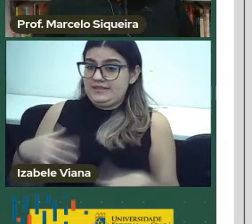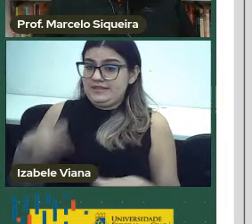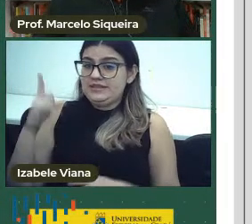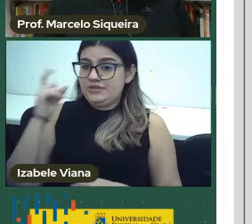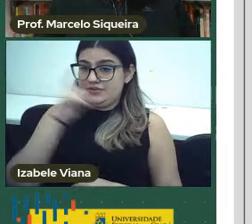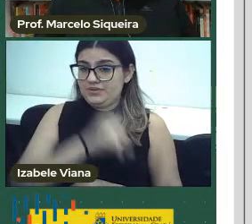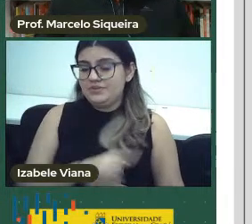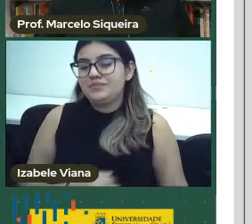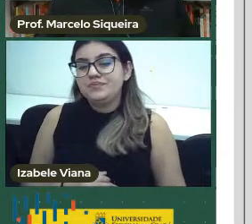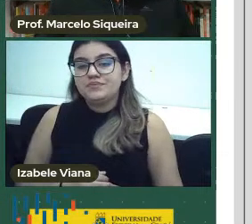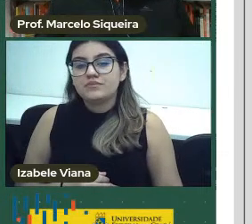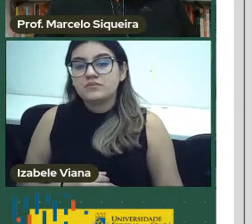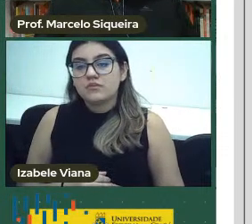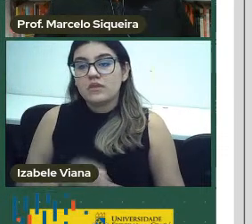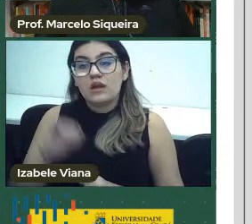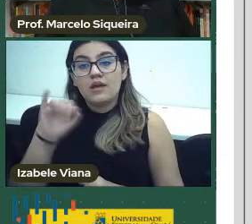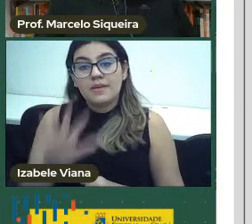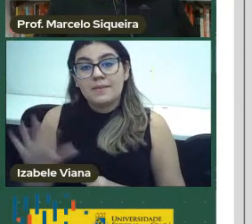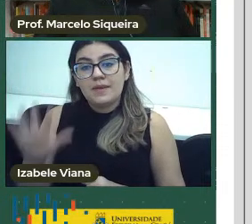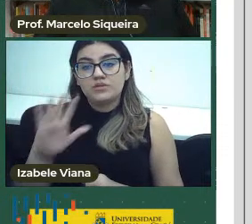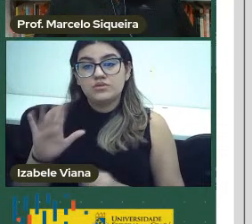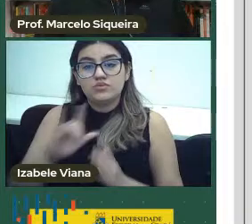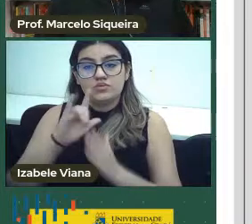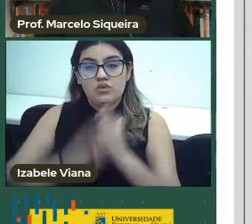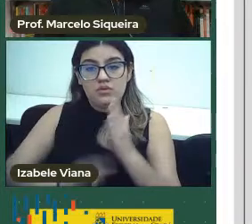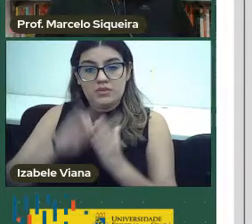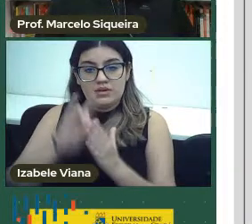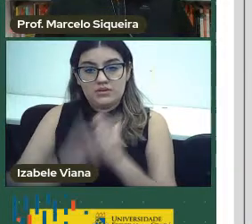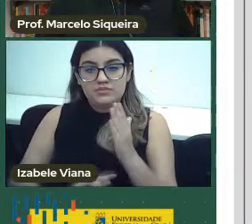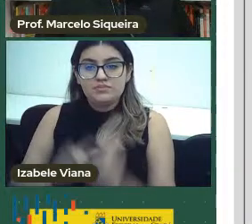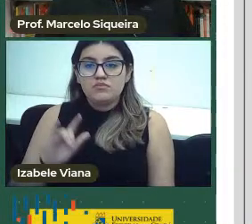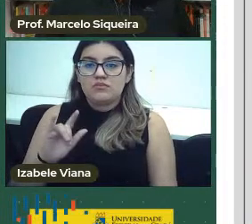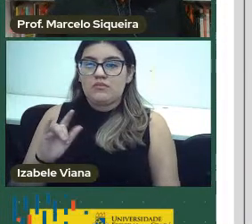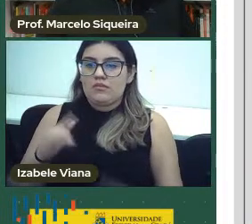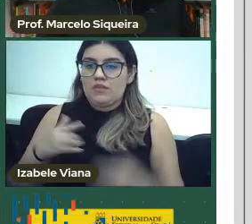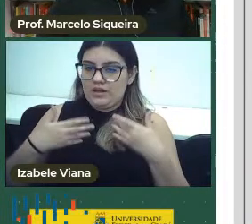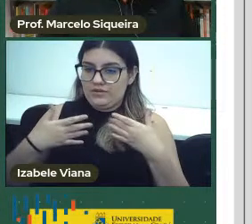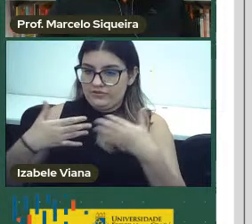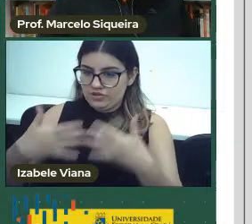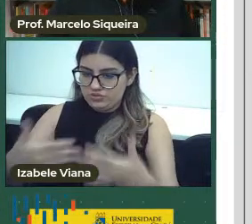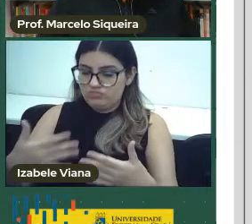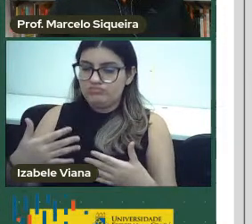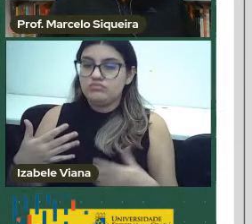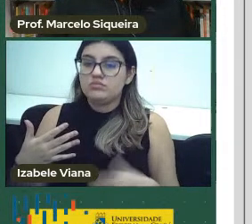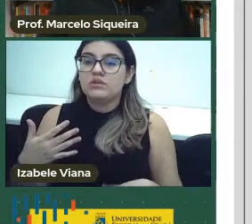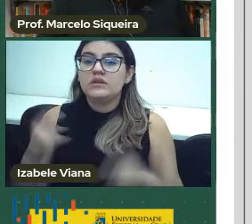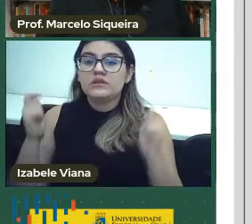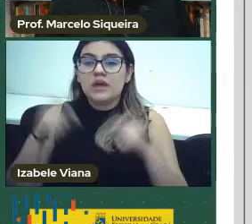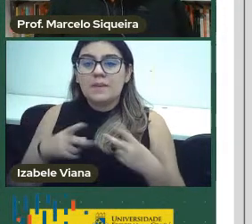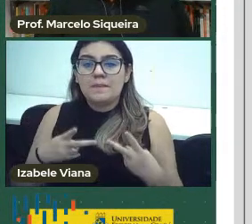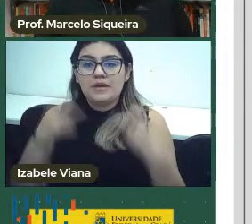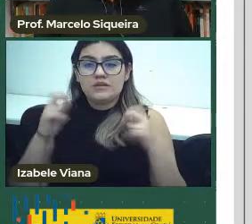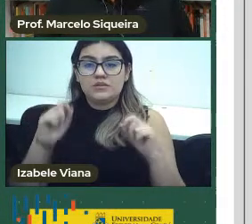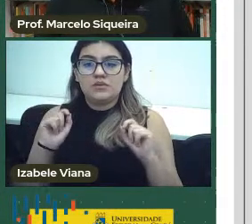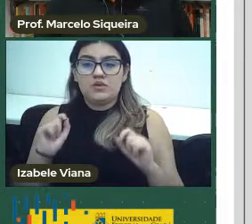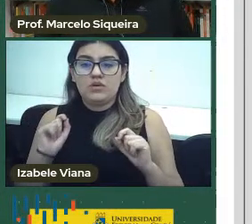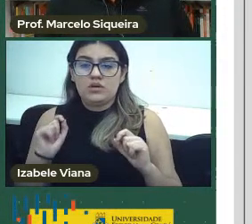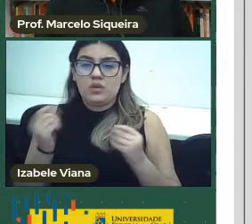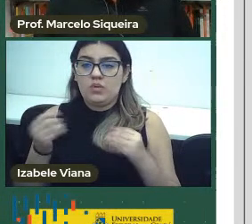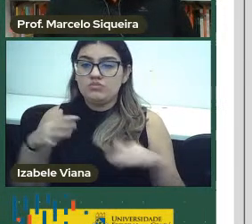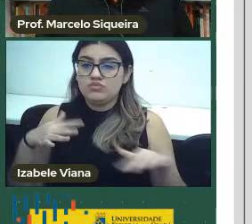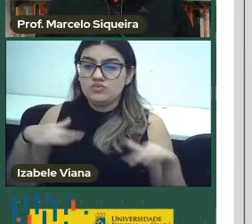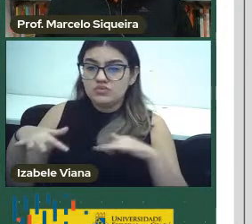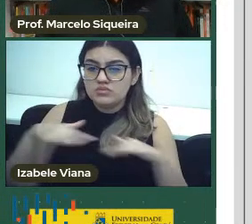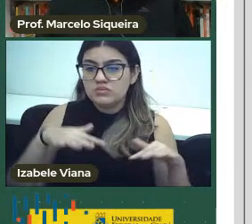A imagem como documento arquivístico, ela deve ser percebida em suas dinâmicas multiníveis e em suas múltiplas